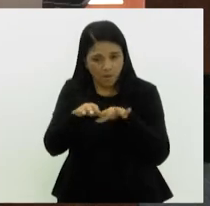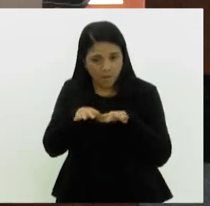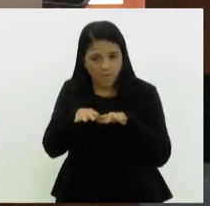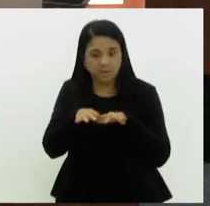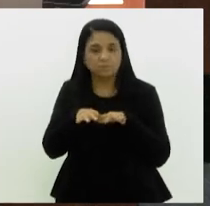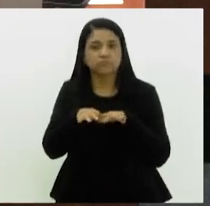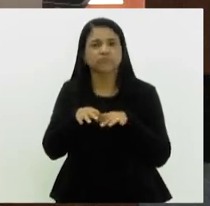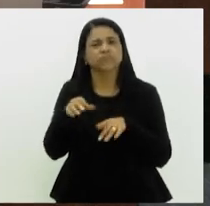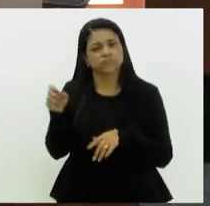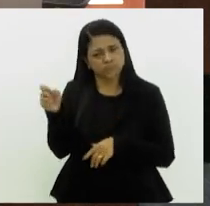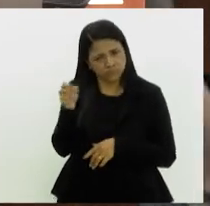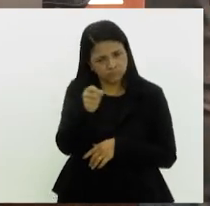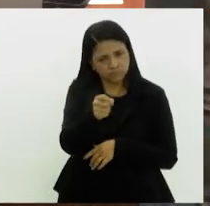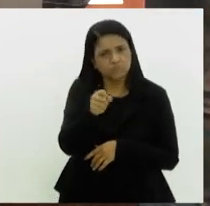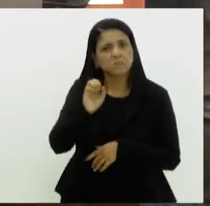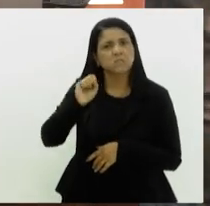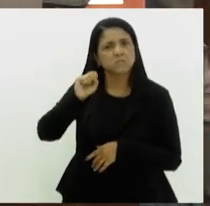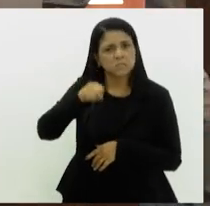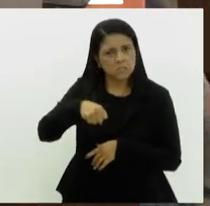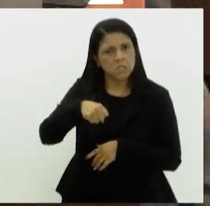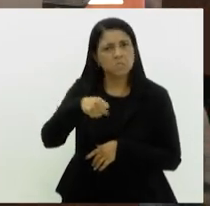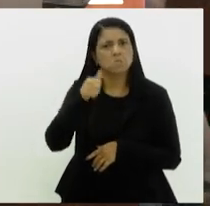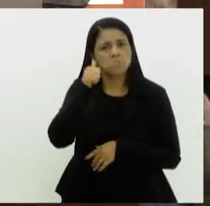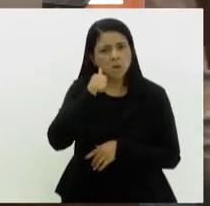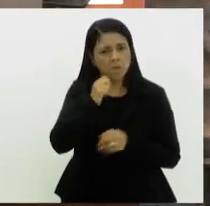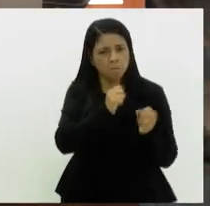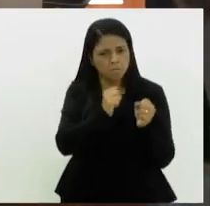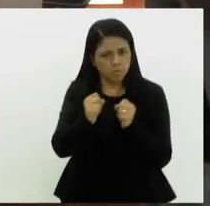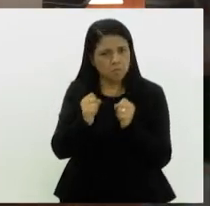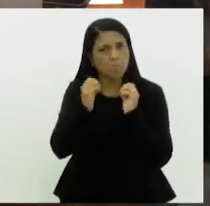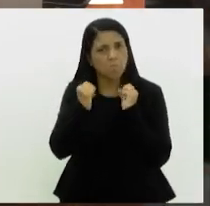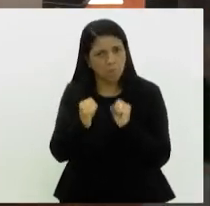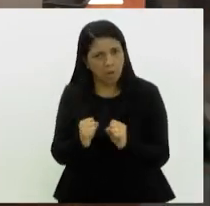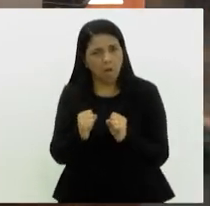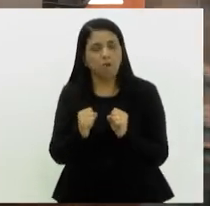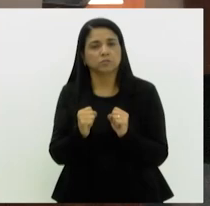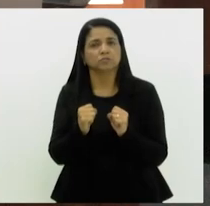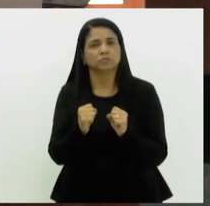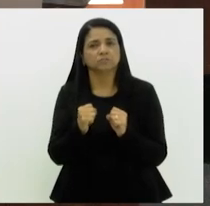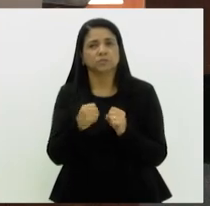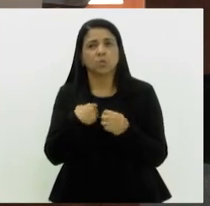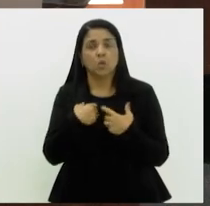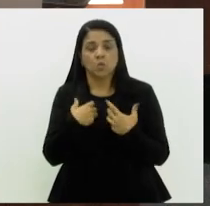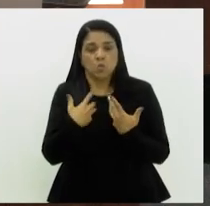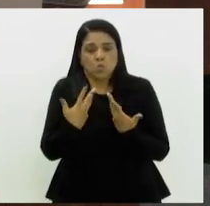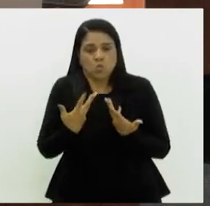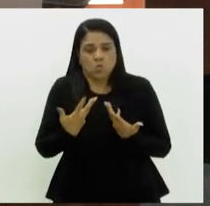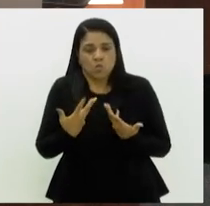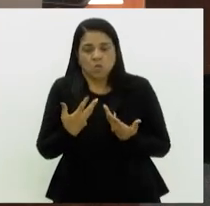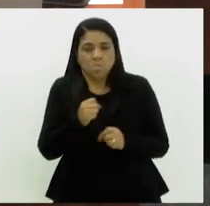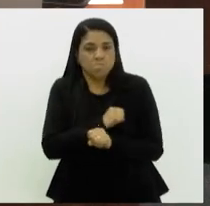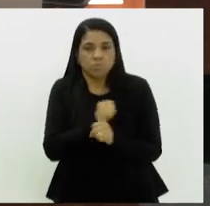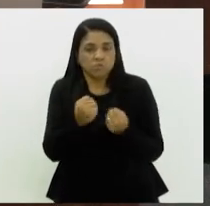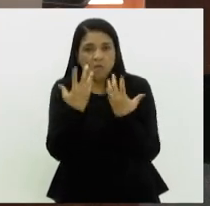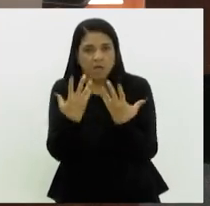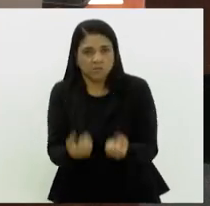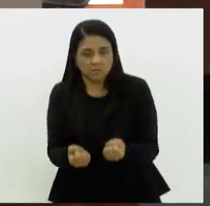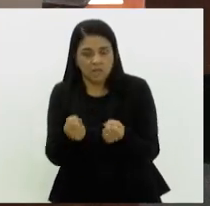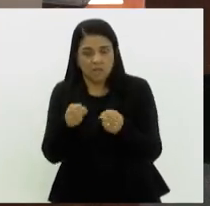lugar delas. Não dá para a gente aceitar que as casas parlamentares no Brasil sejam